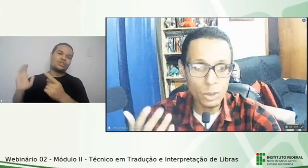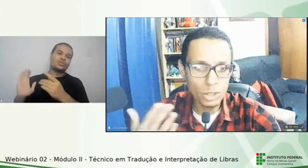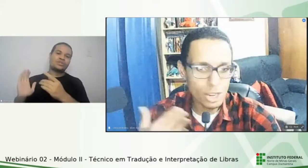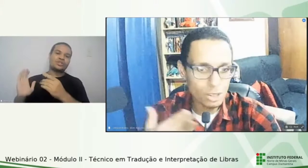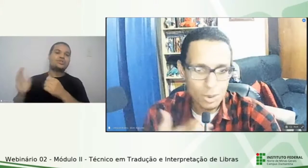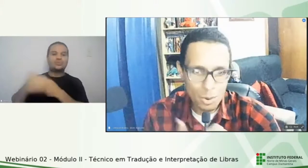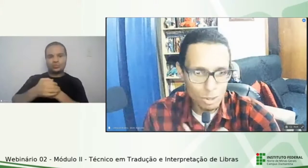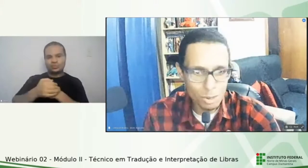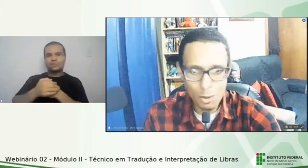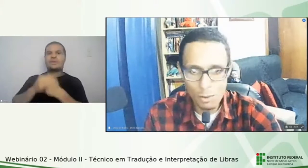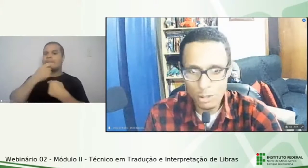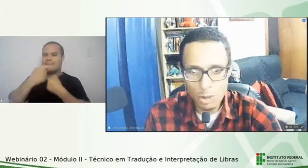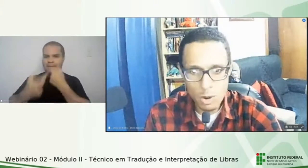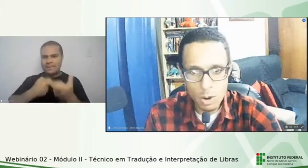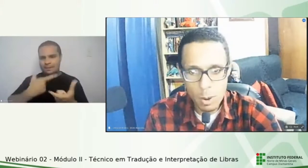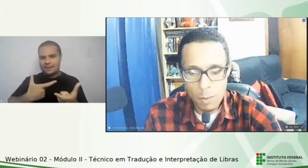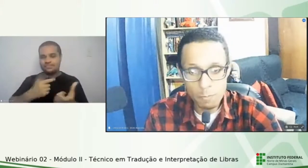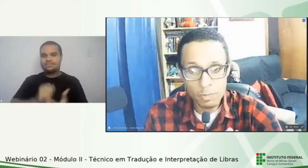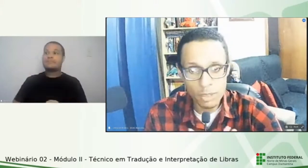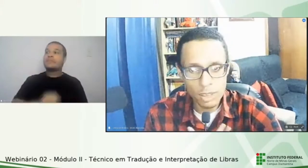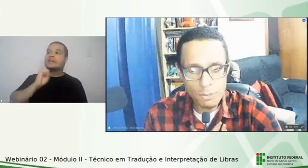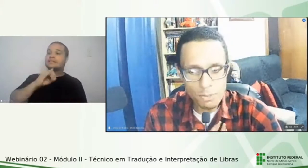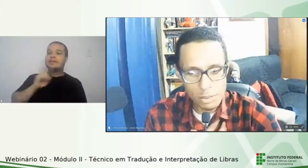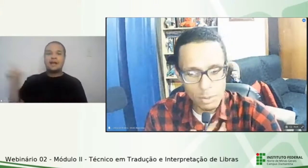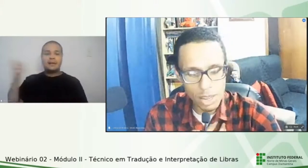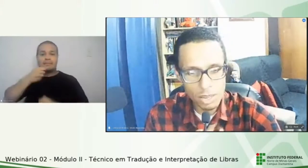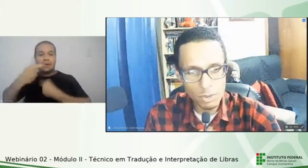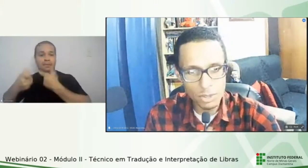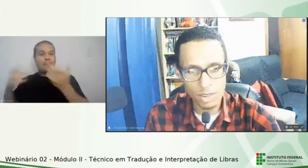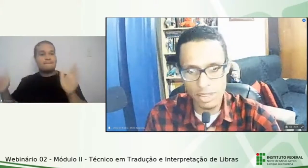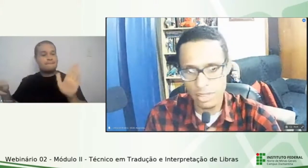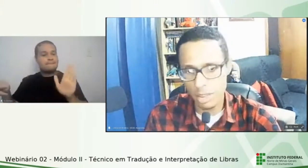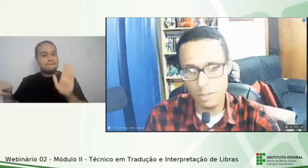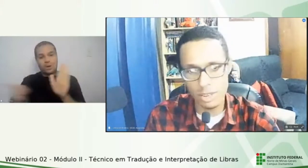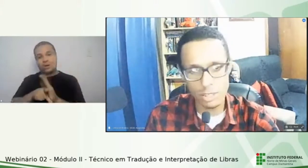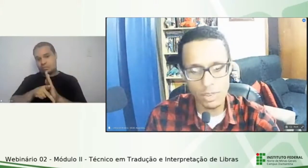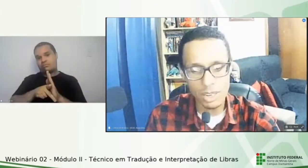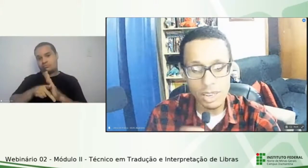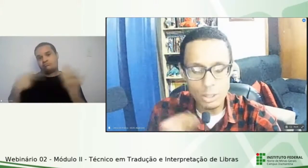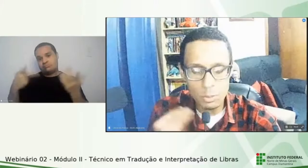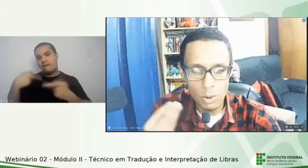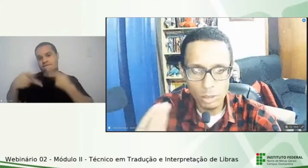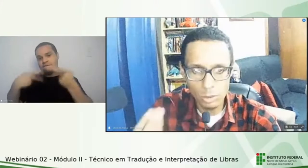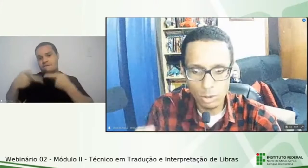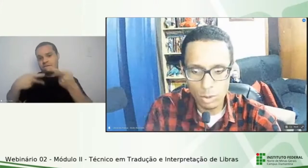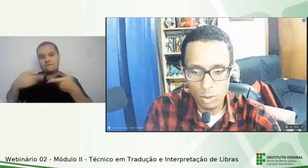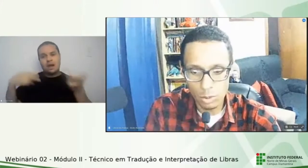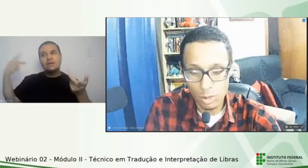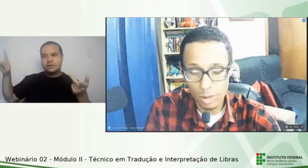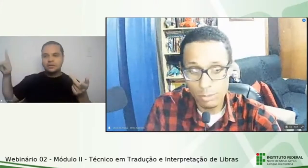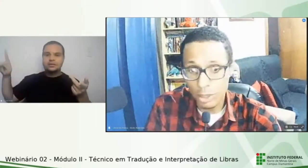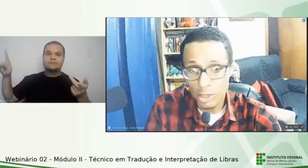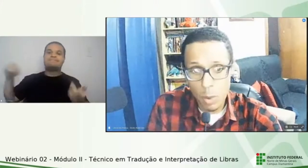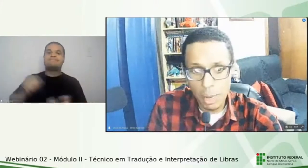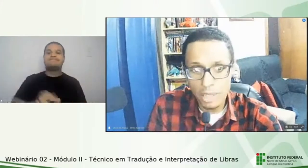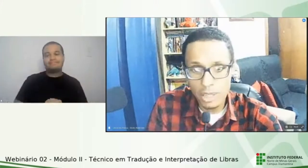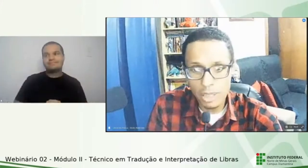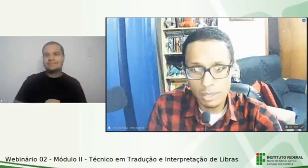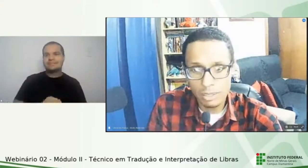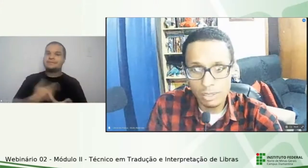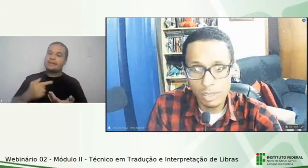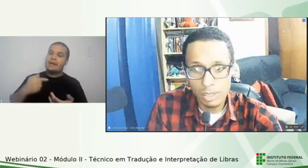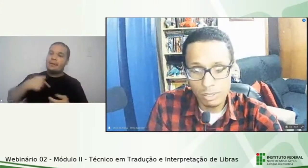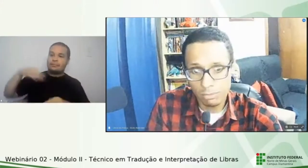do discurso do professor, infelizmente você vai ter que transferir isso para o aluno surdo. Pode ser uma